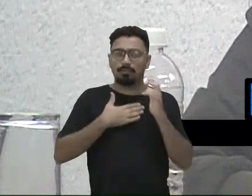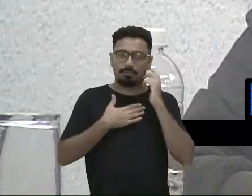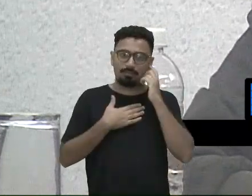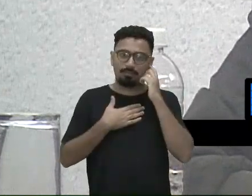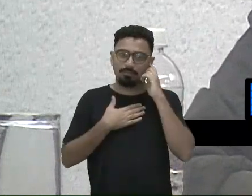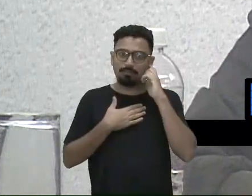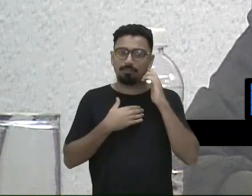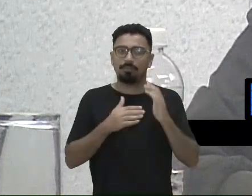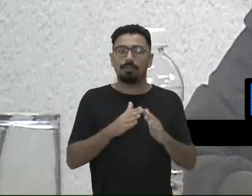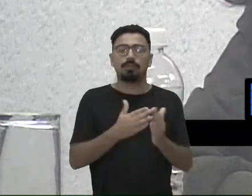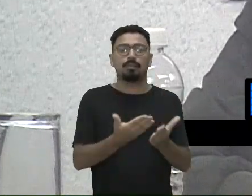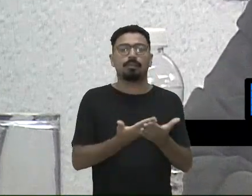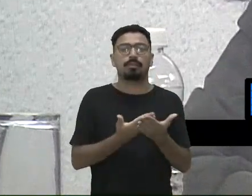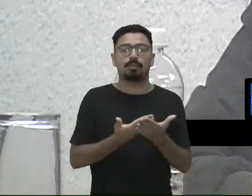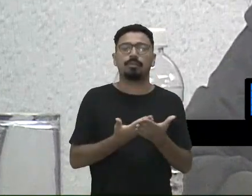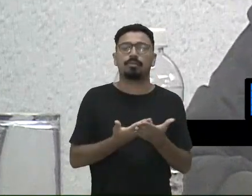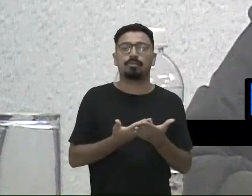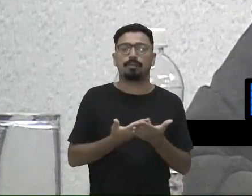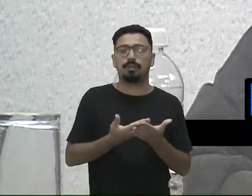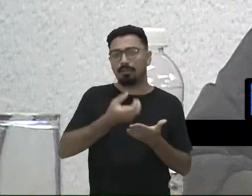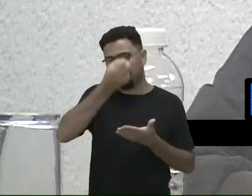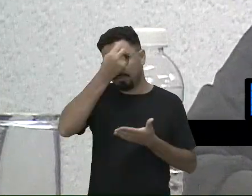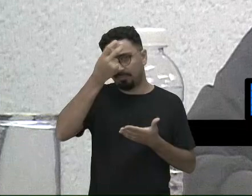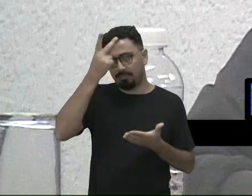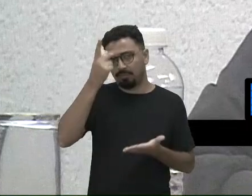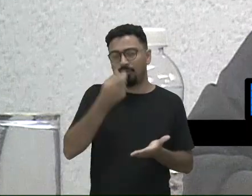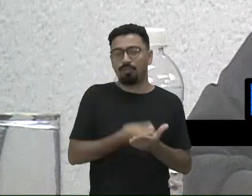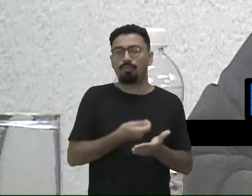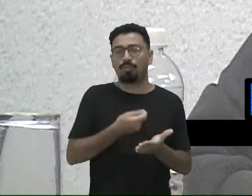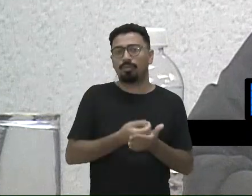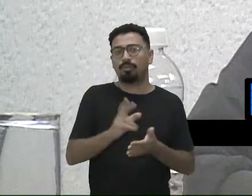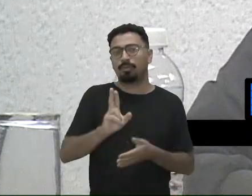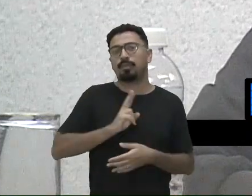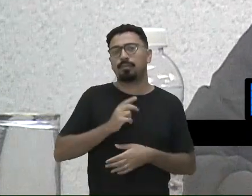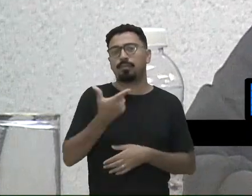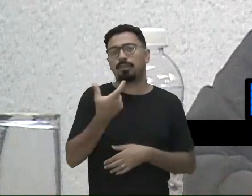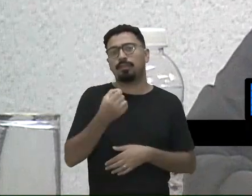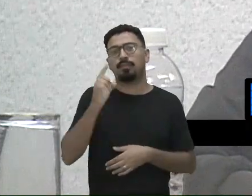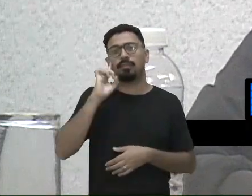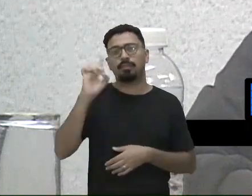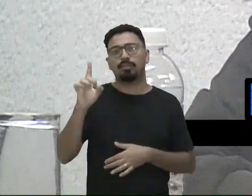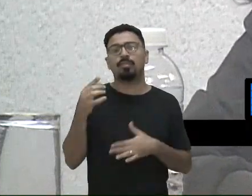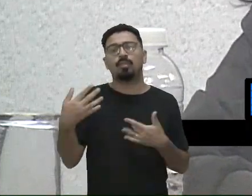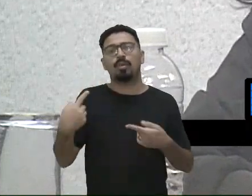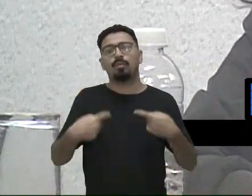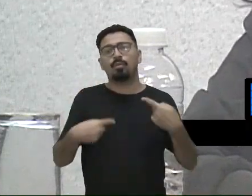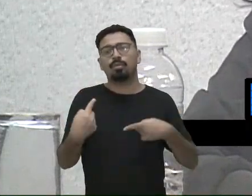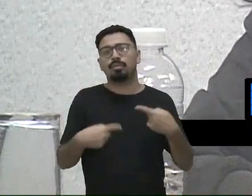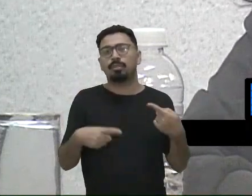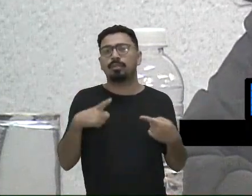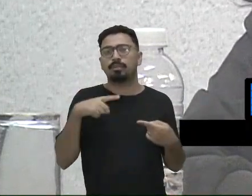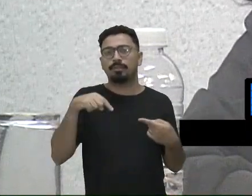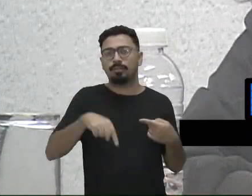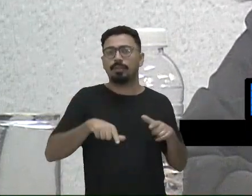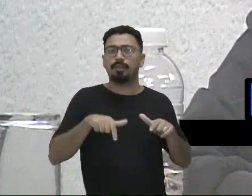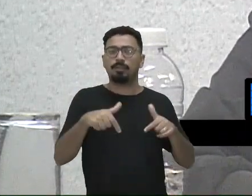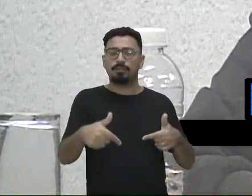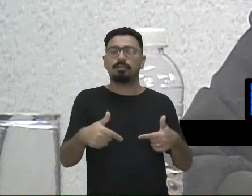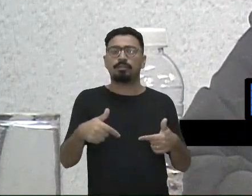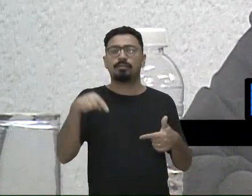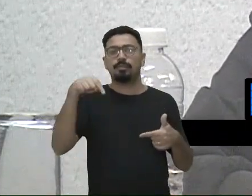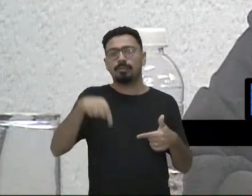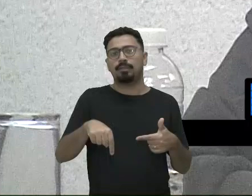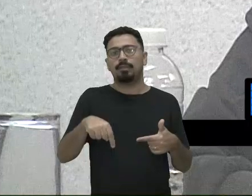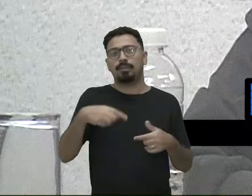o requerimento, em que a prefeitura é obrigada a me responder em 20 dias quais eram as políticas que estavam sendo aplicadas. Aqui no